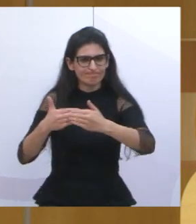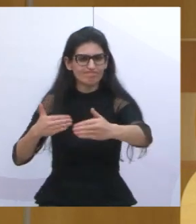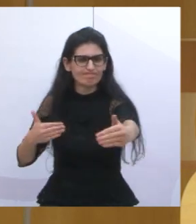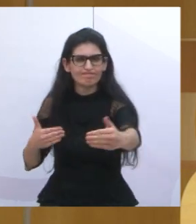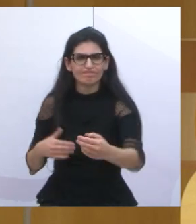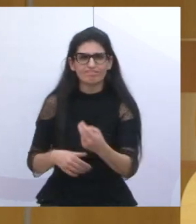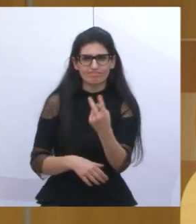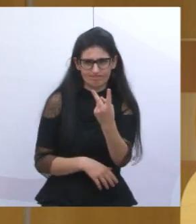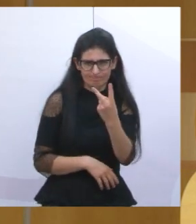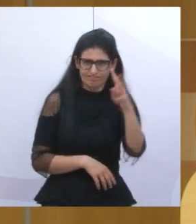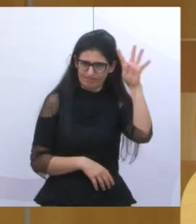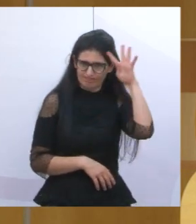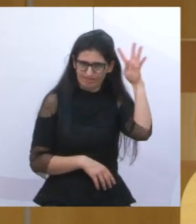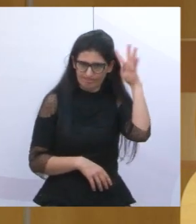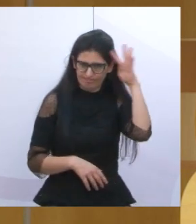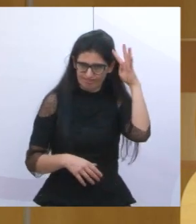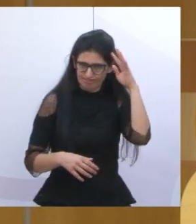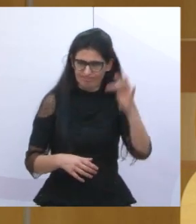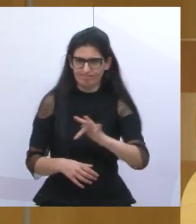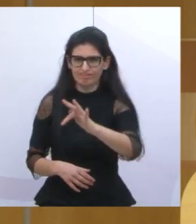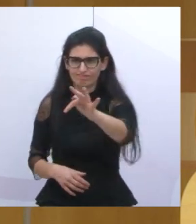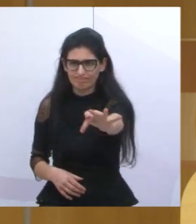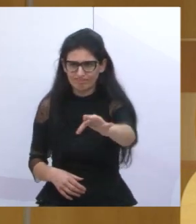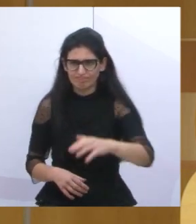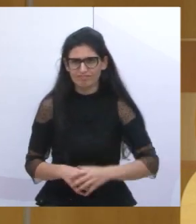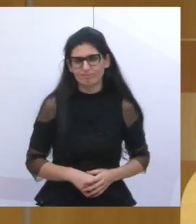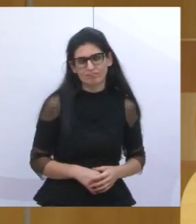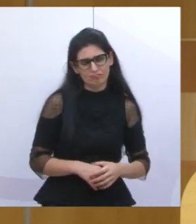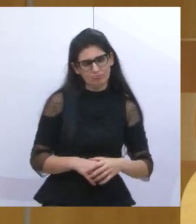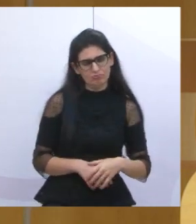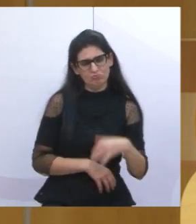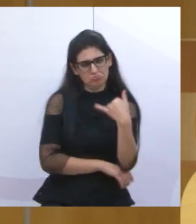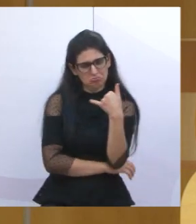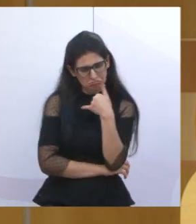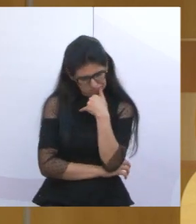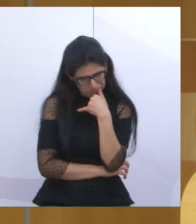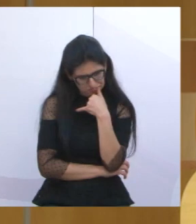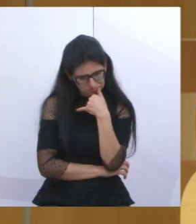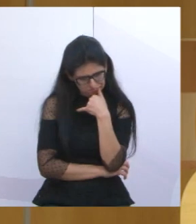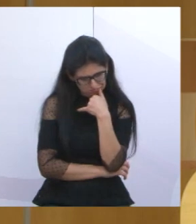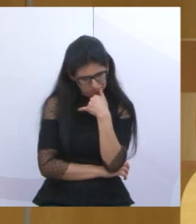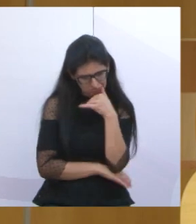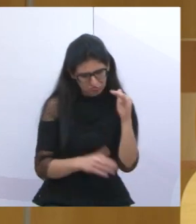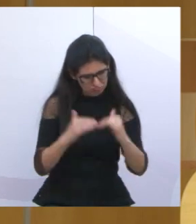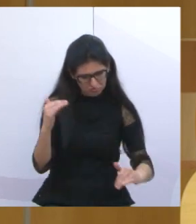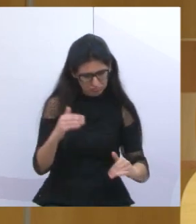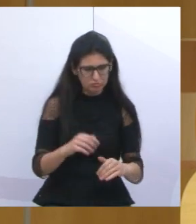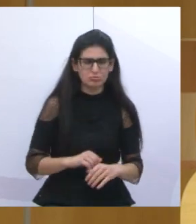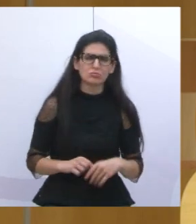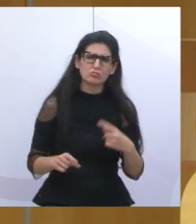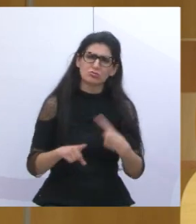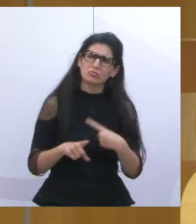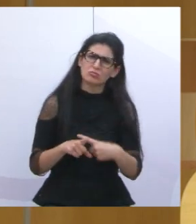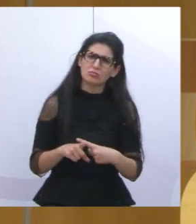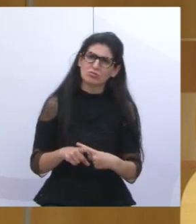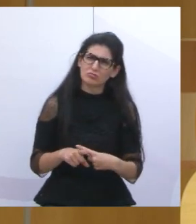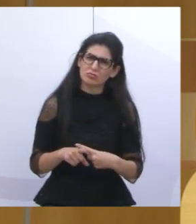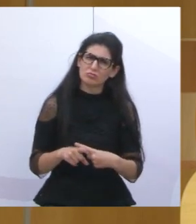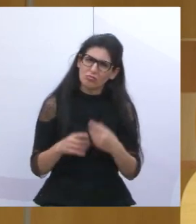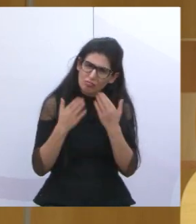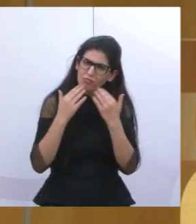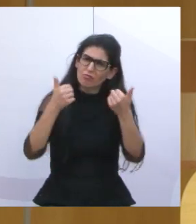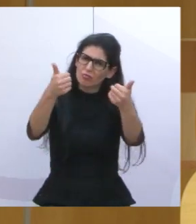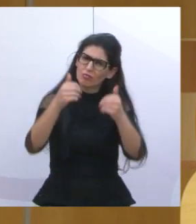uma pena não ter passado por 2 sessões para que a gente pudesse ter discutido melhor o projeto, para estar enriquecendo mais